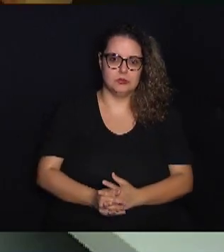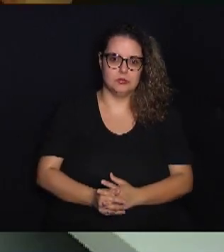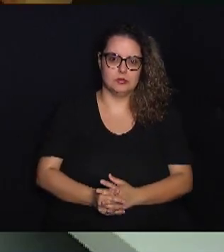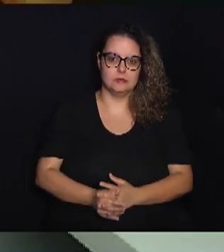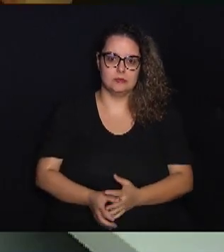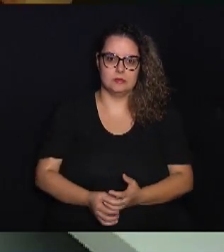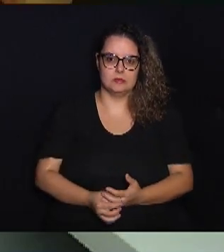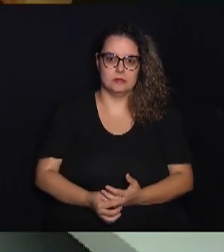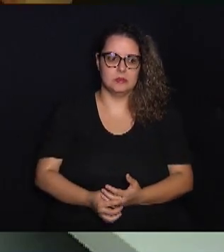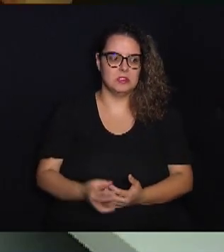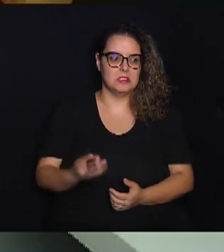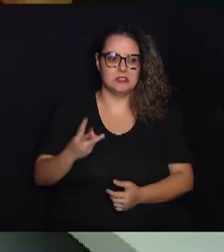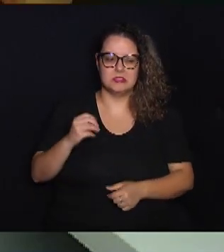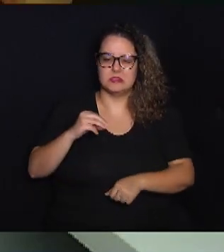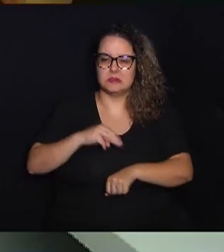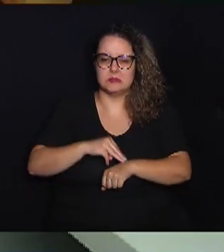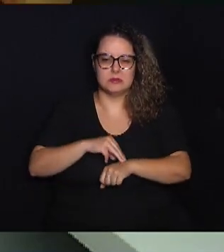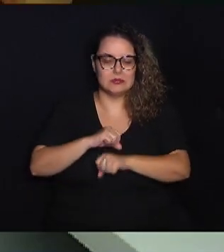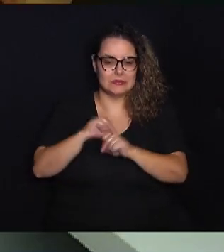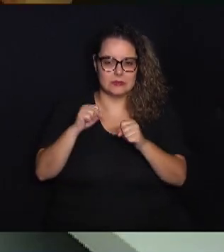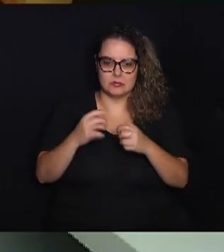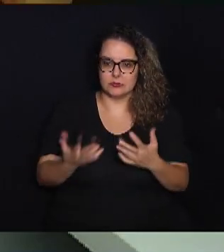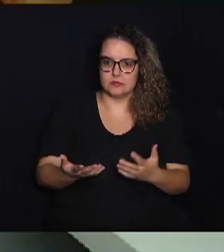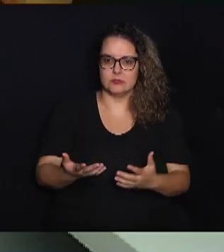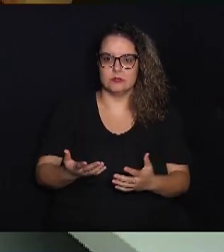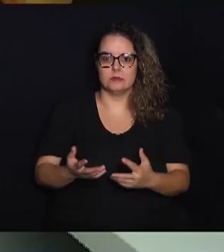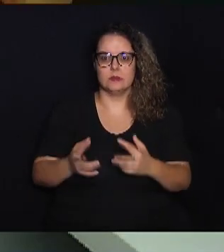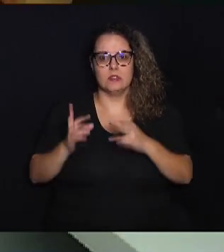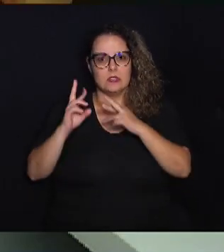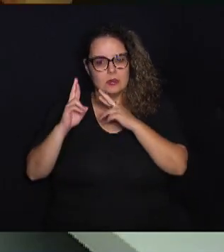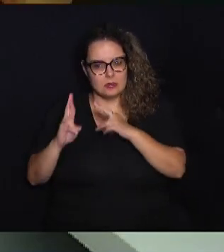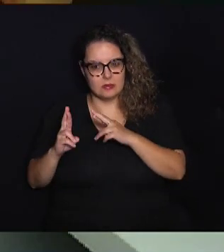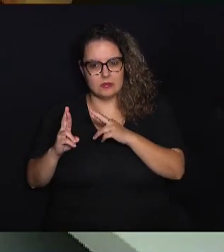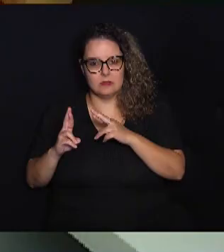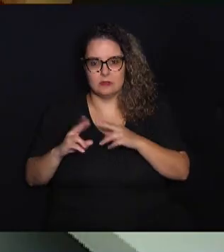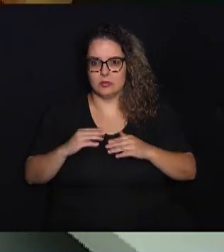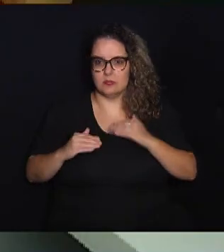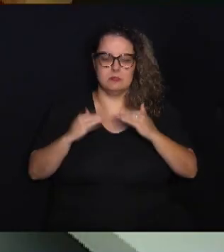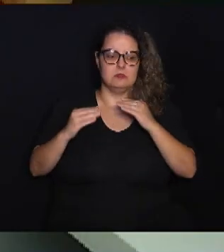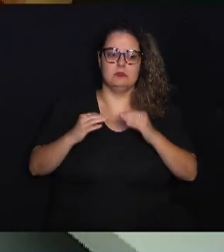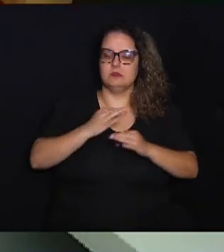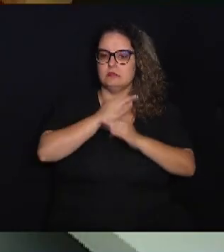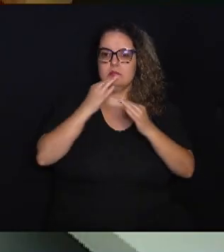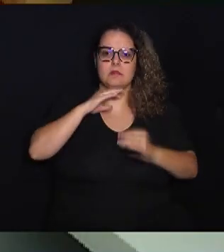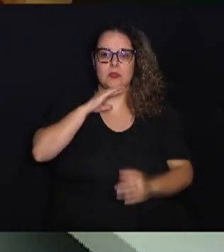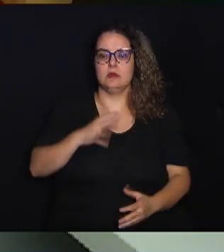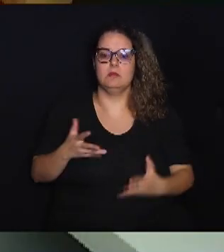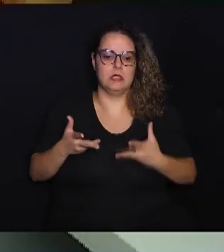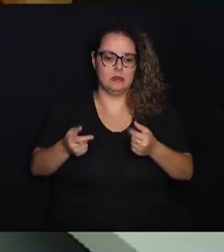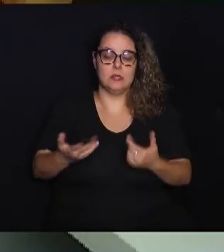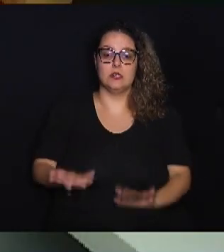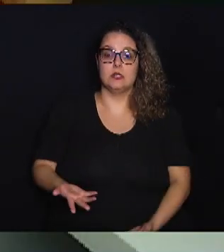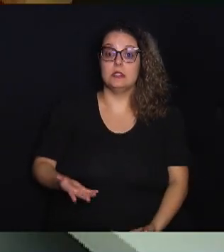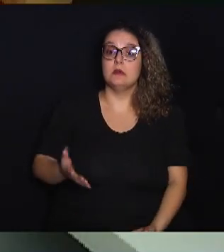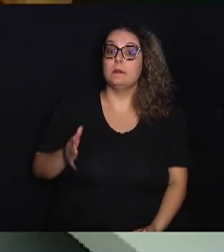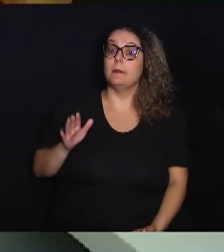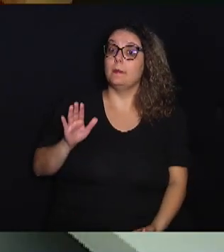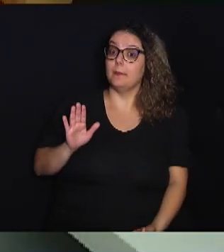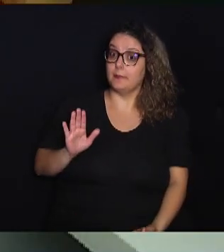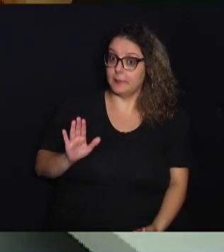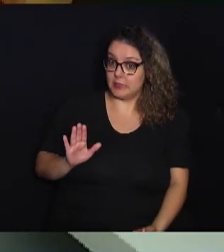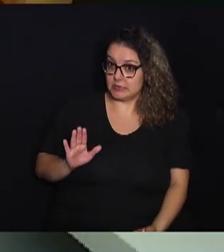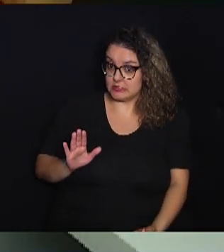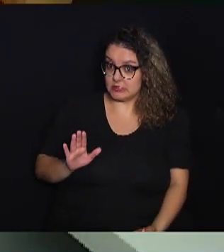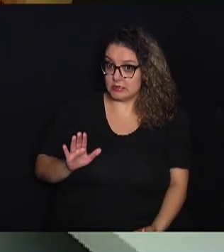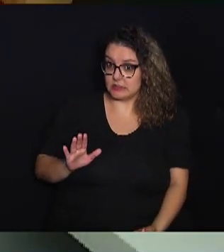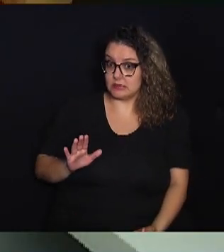estourando 30 minutos, às vezes umas pessoas tirando esse cochilo se sentem revigoradas para tarde, maravilha. Só que tem